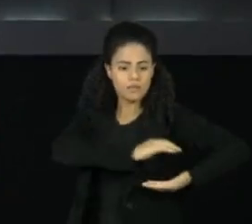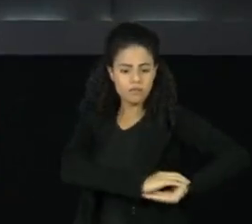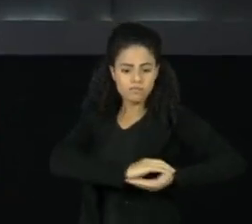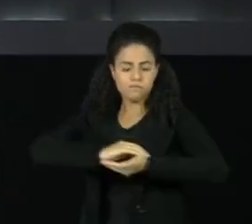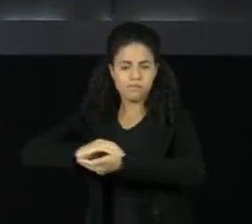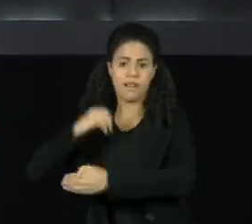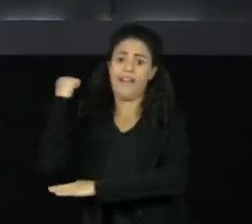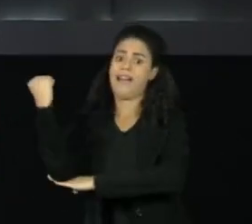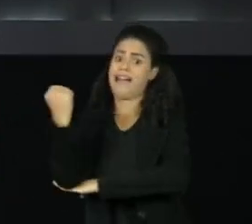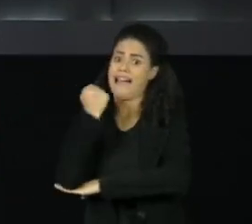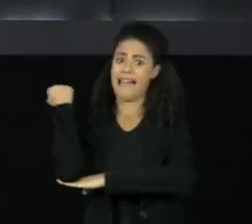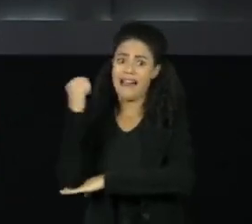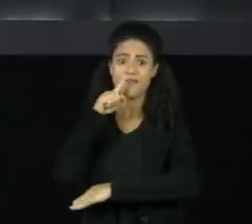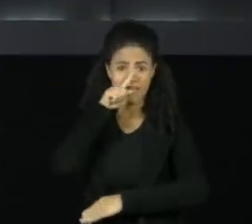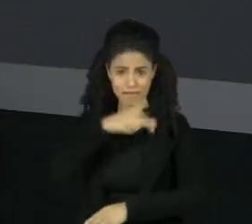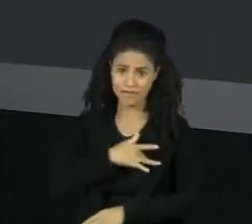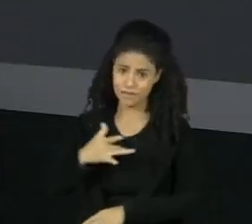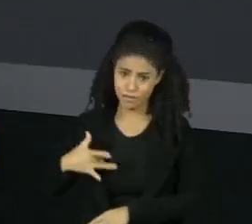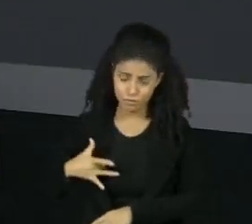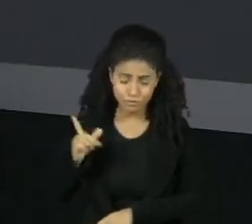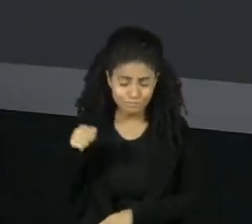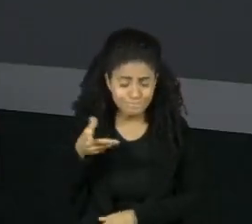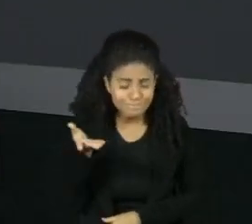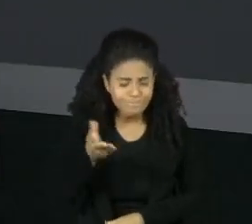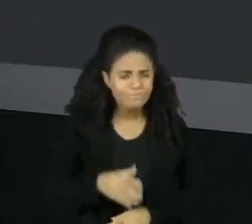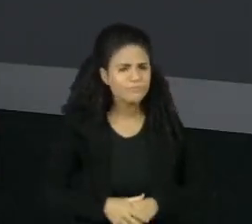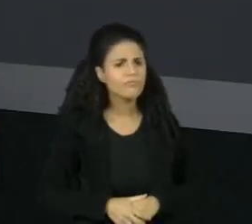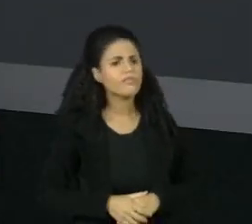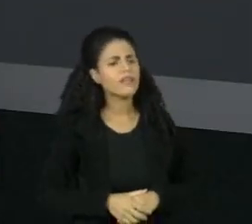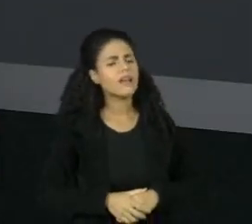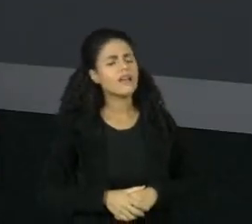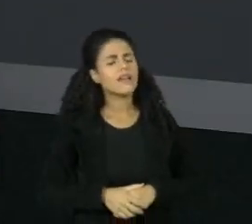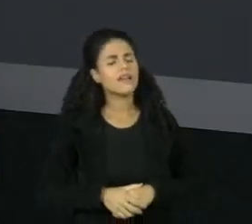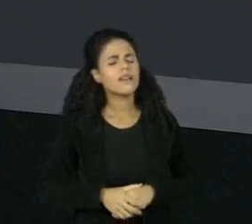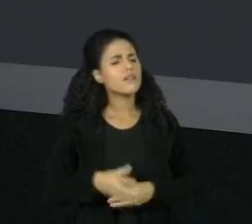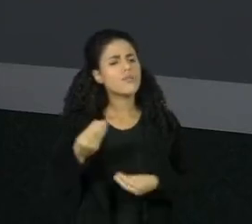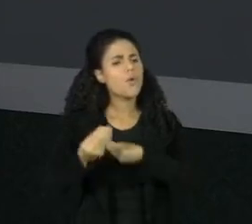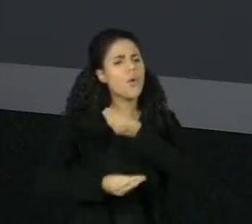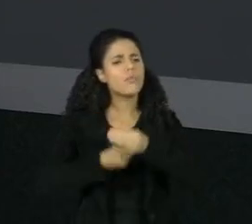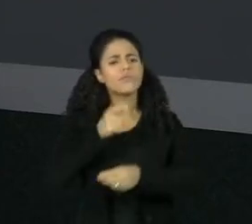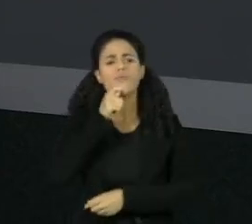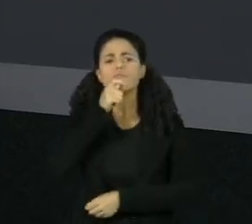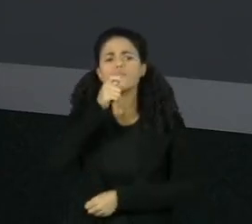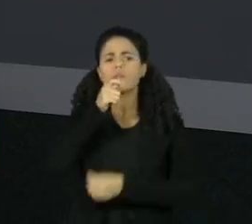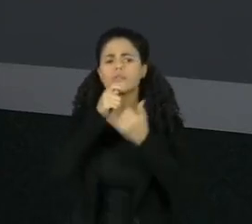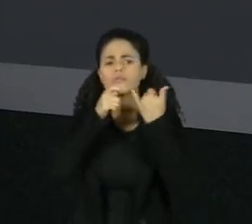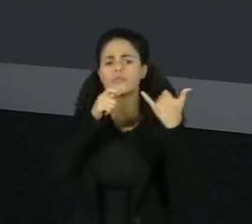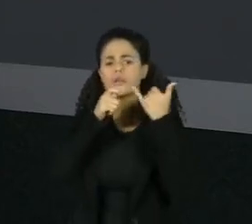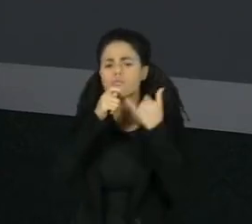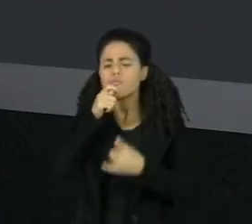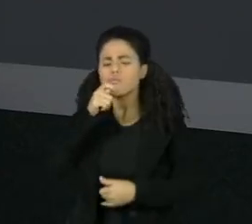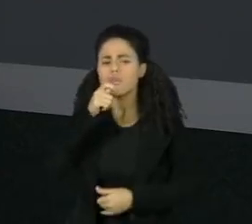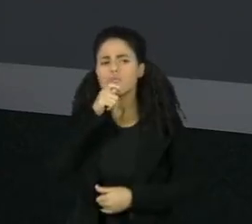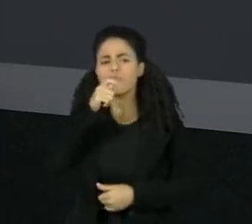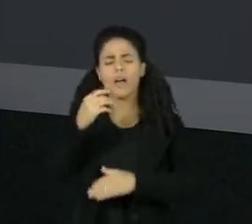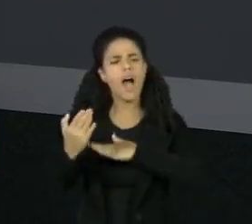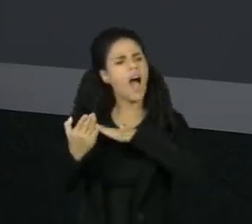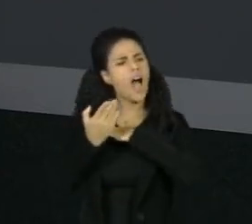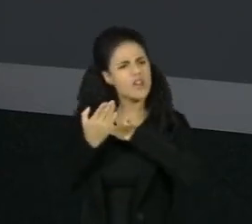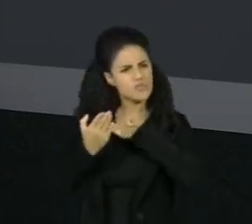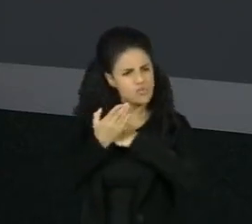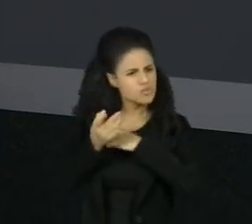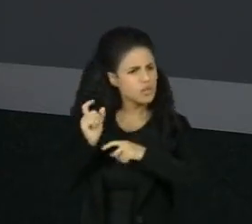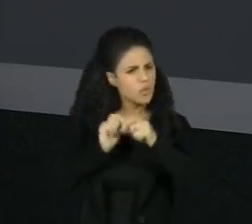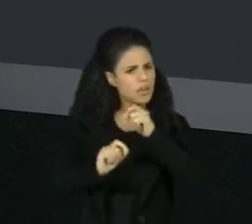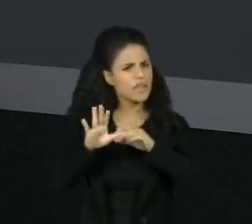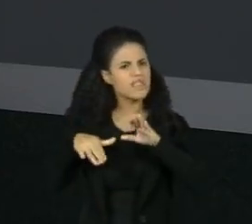risco específico dos cigarros eletrônicos. Doutor, e esse argumento de que esse cigarro eletrônico ajudaria a